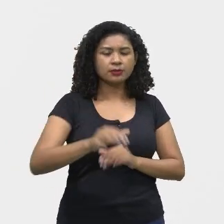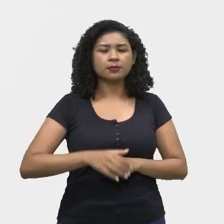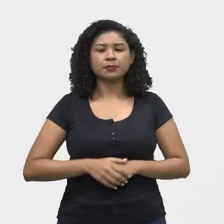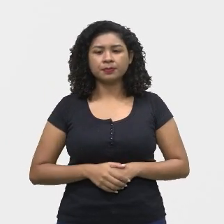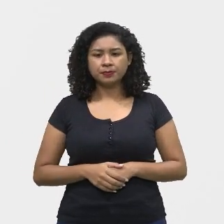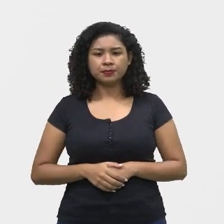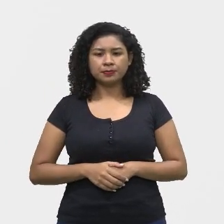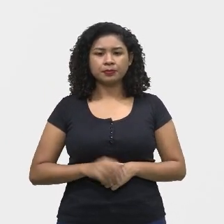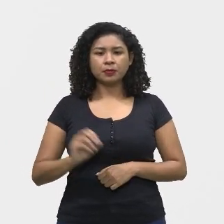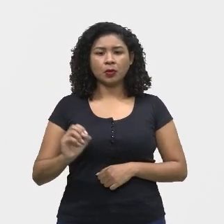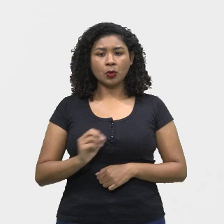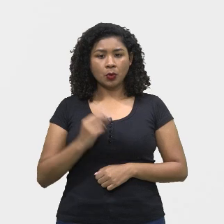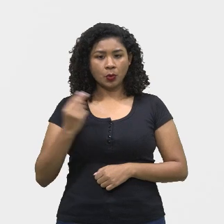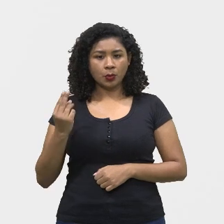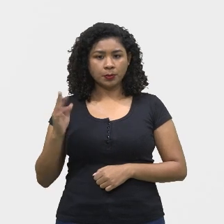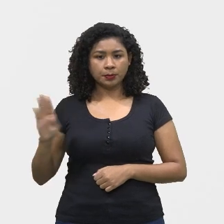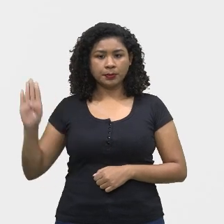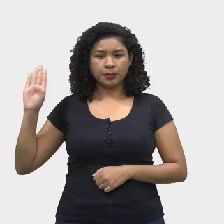Letra B.